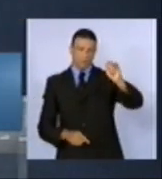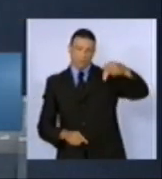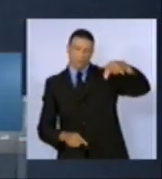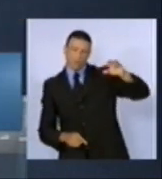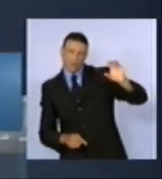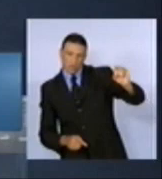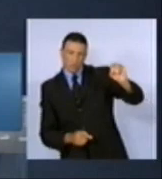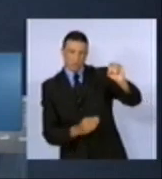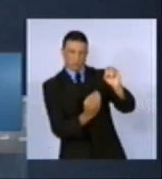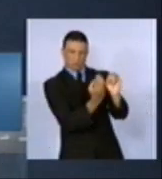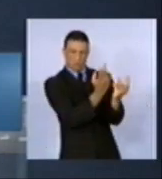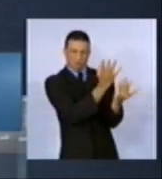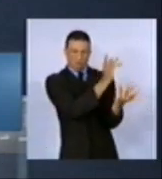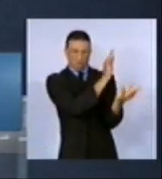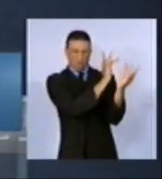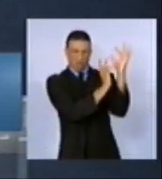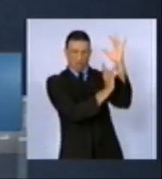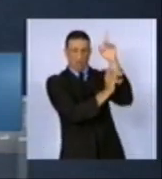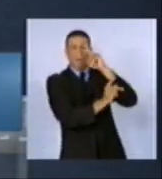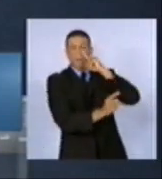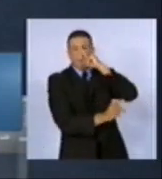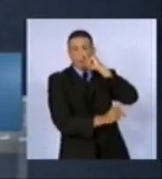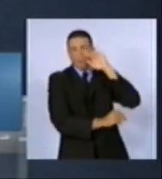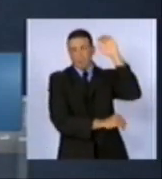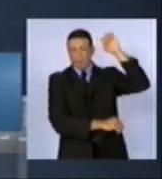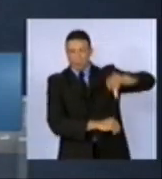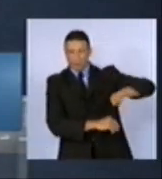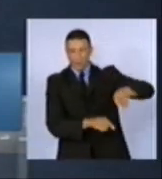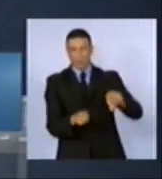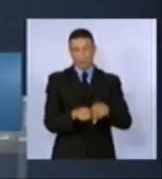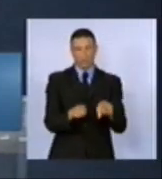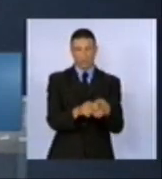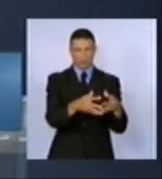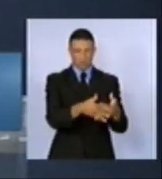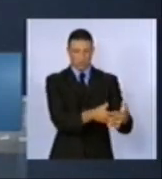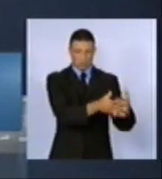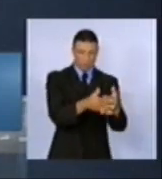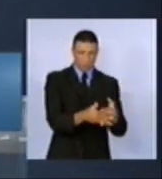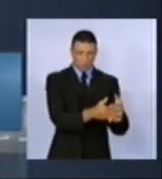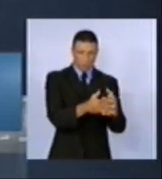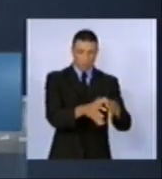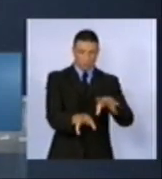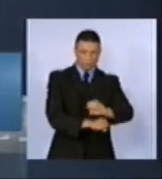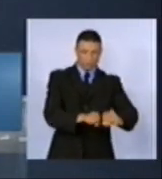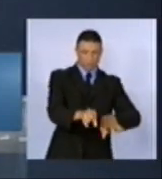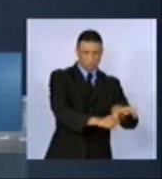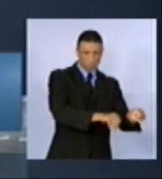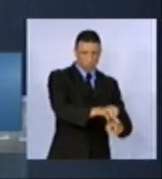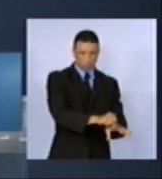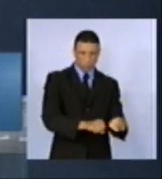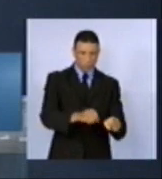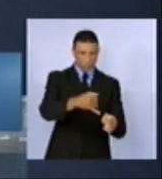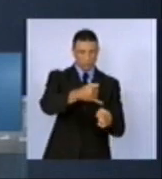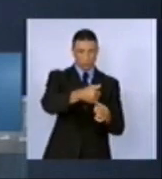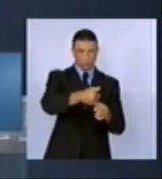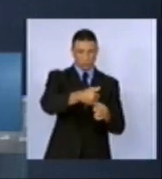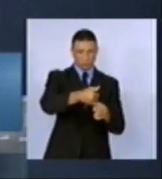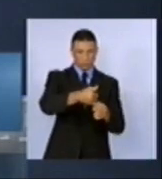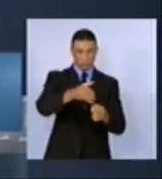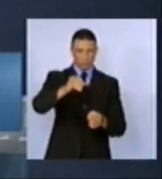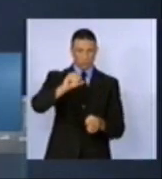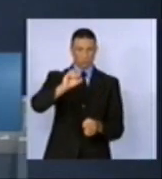gases mas também a coadeira US quantidad de óleo diesel